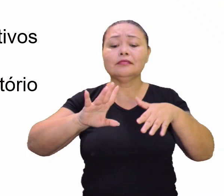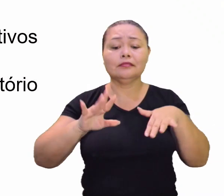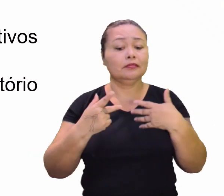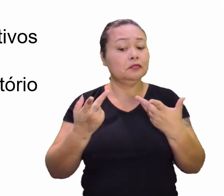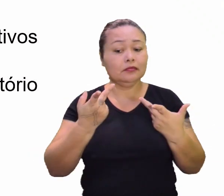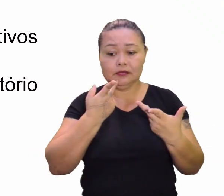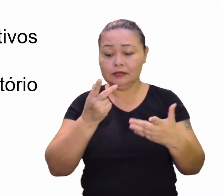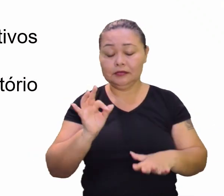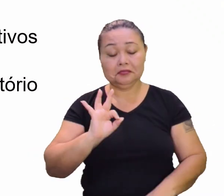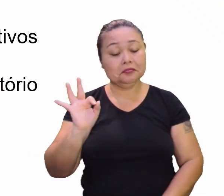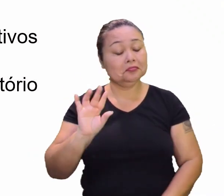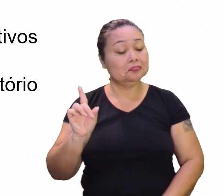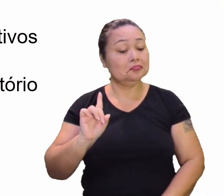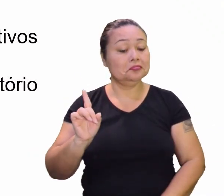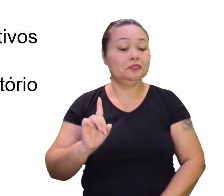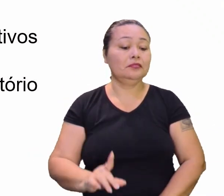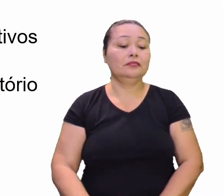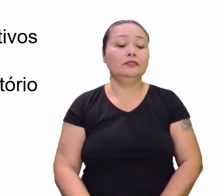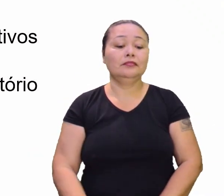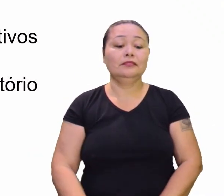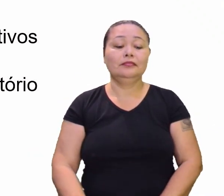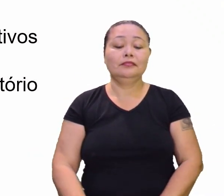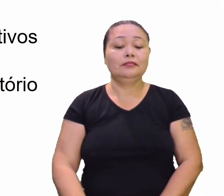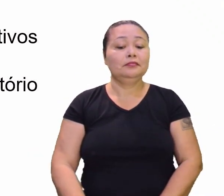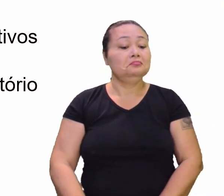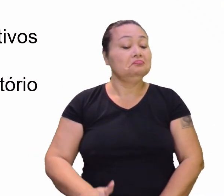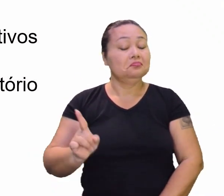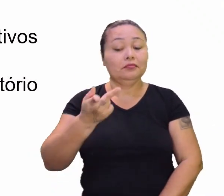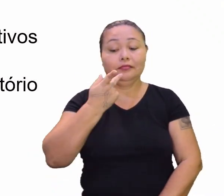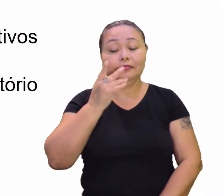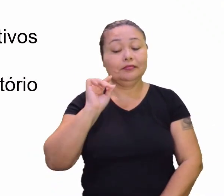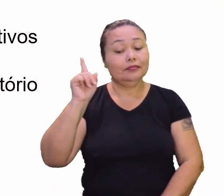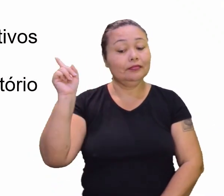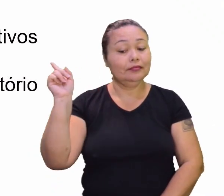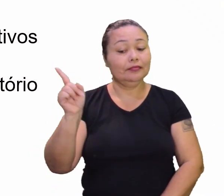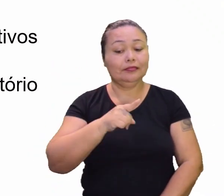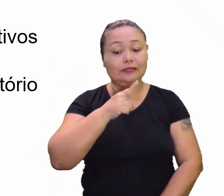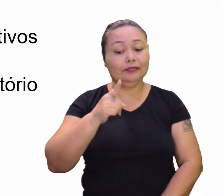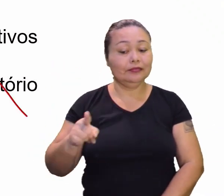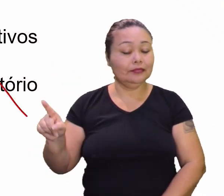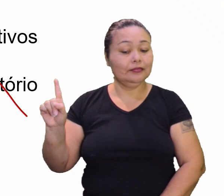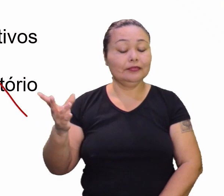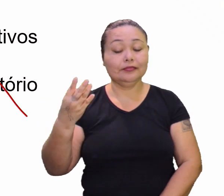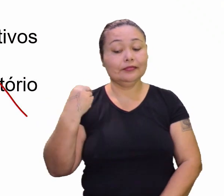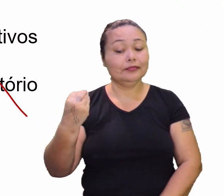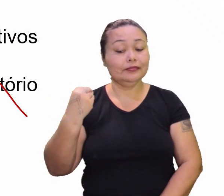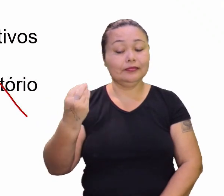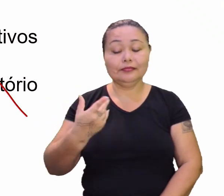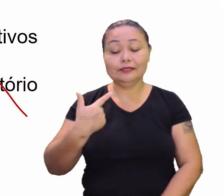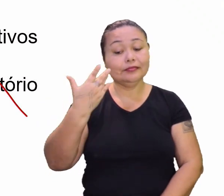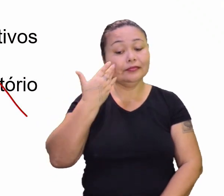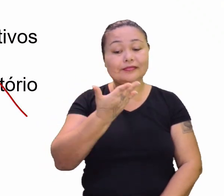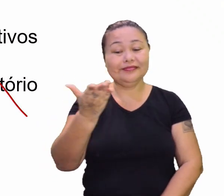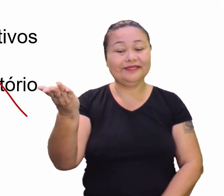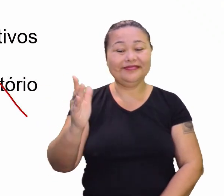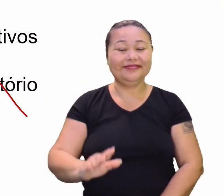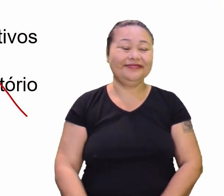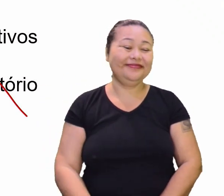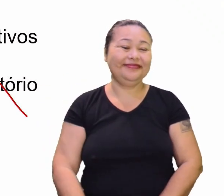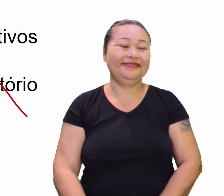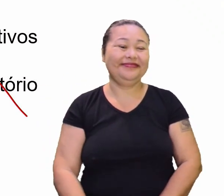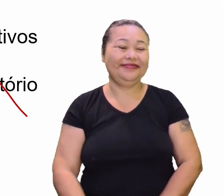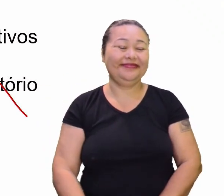terras pelo Brasil. Então, não falamos disso em nenhum momento, não. Isso aqui não existe. Não sei nem onde é que estava a cabeça do cabra para criar